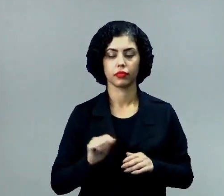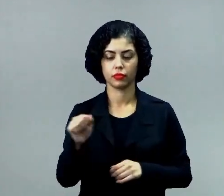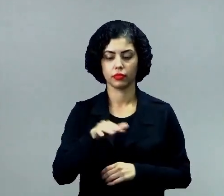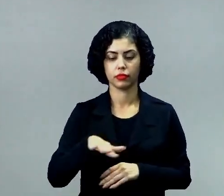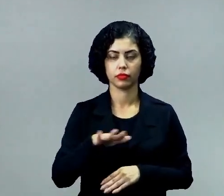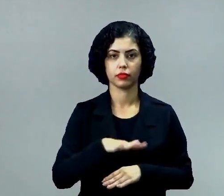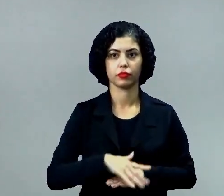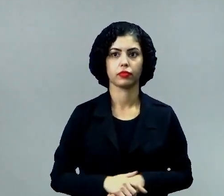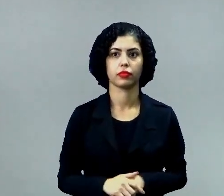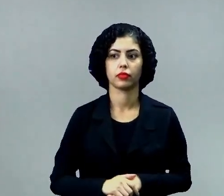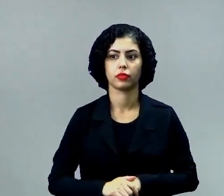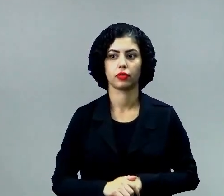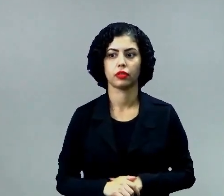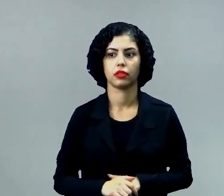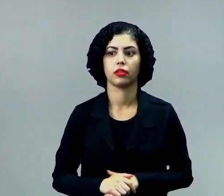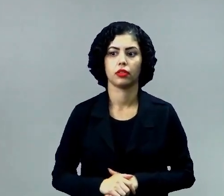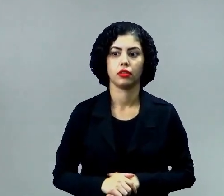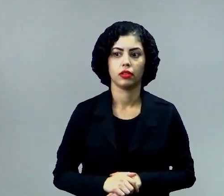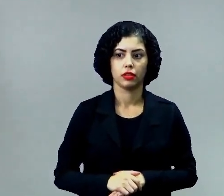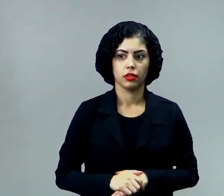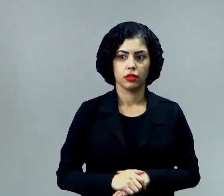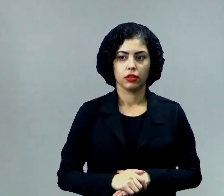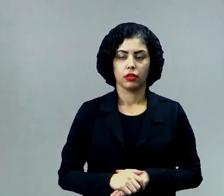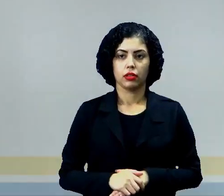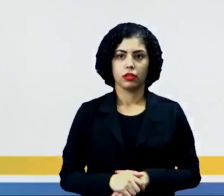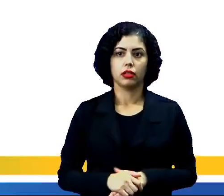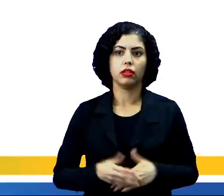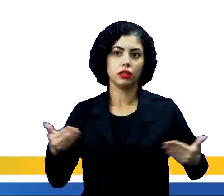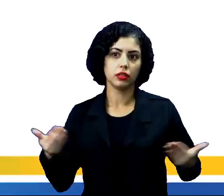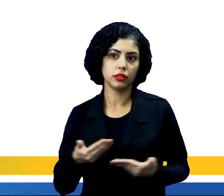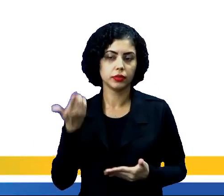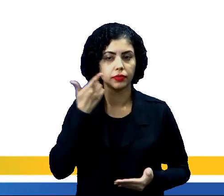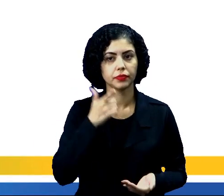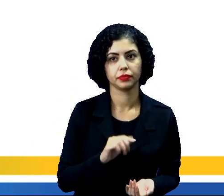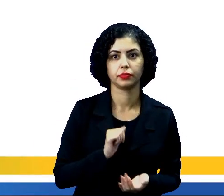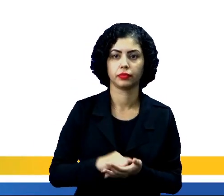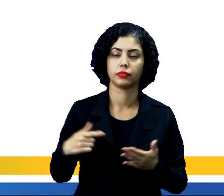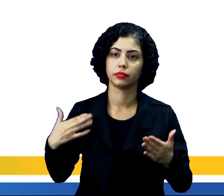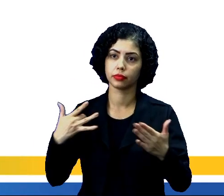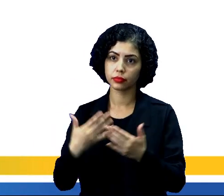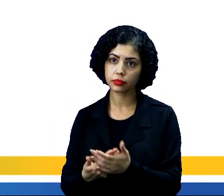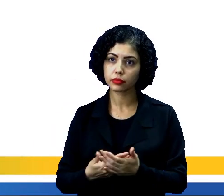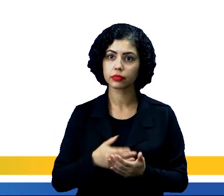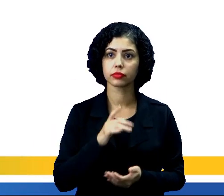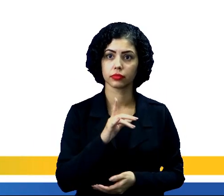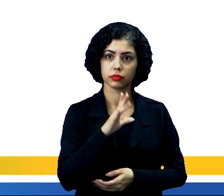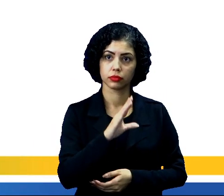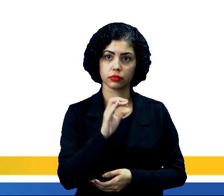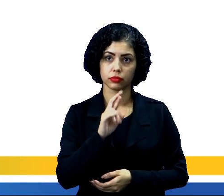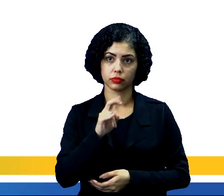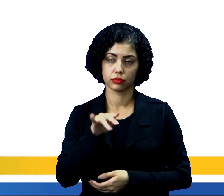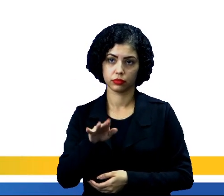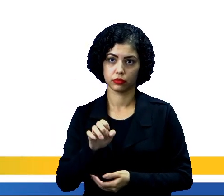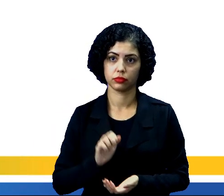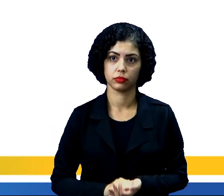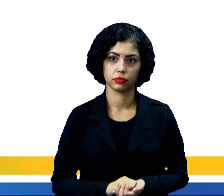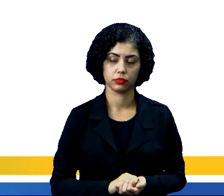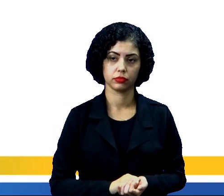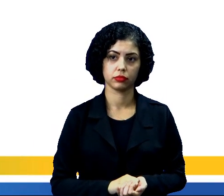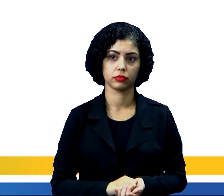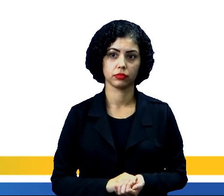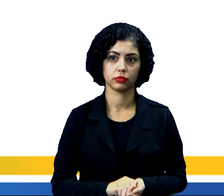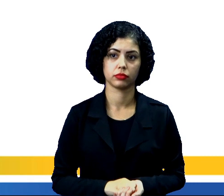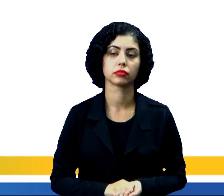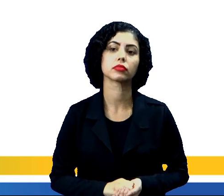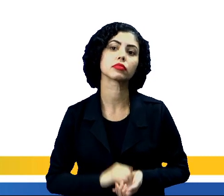campo, tranquilo? Compreendido sobre o golfe, a gente consegue avançar para um que talvez não seja tão comum aos nossos olhos, que é o